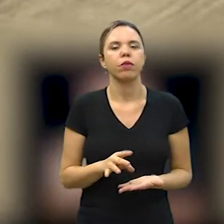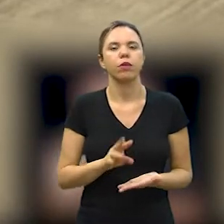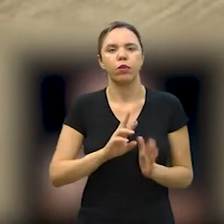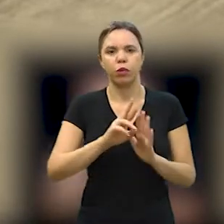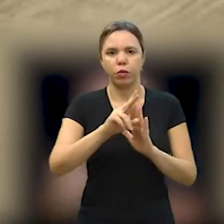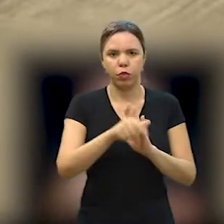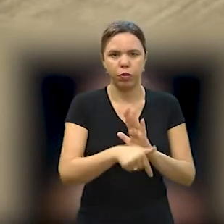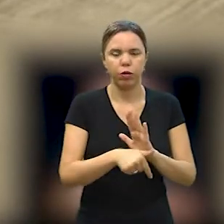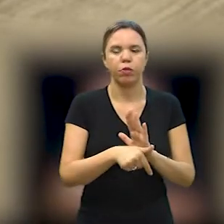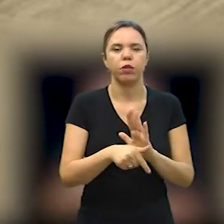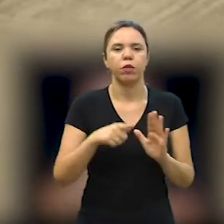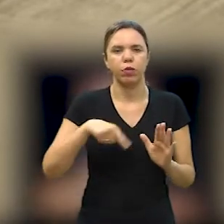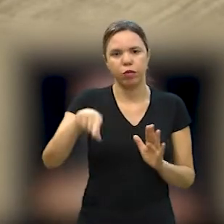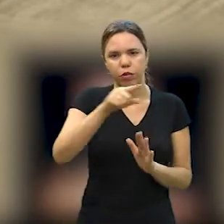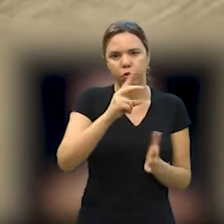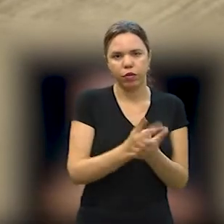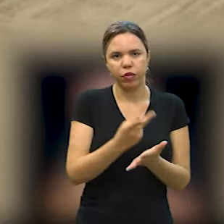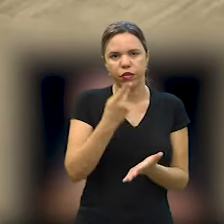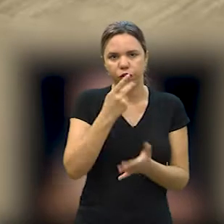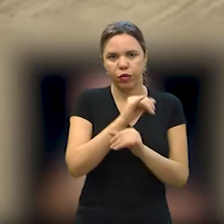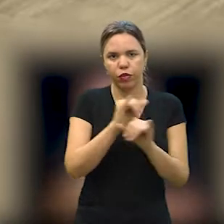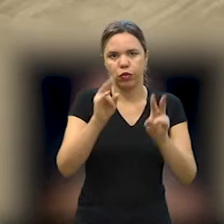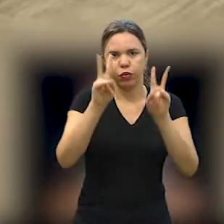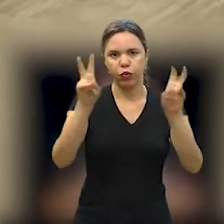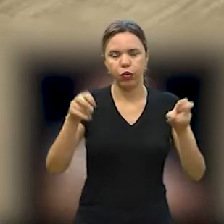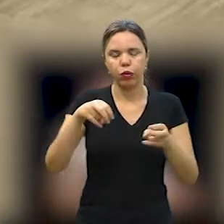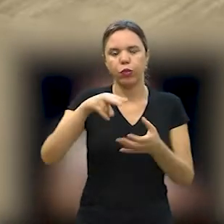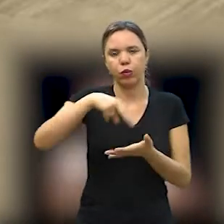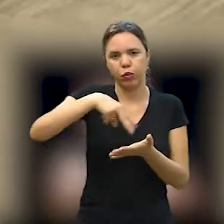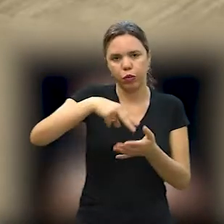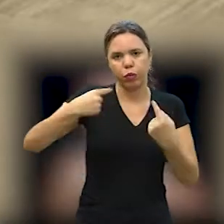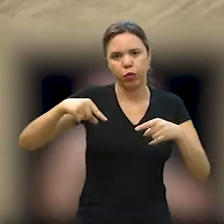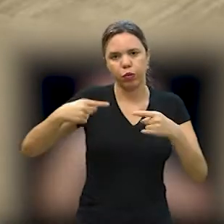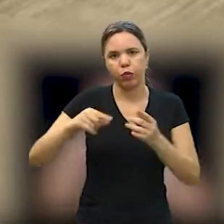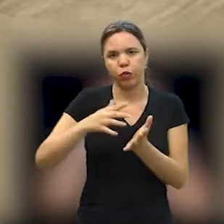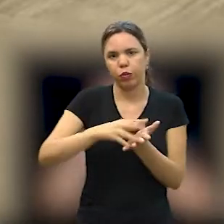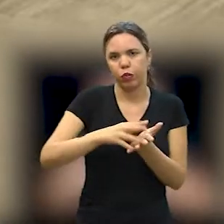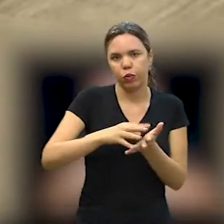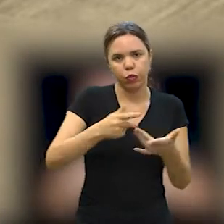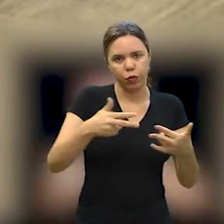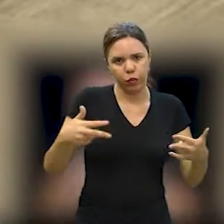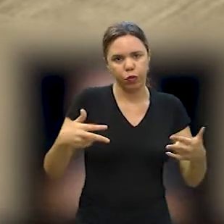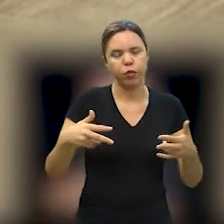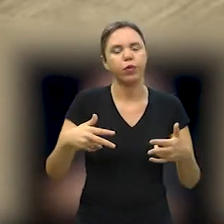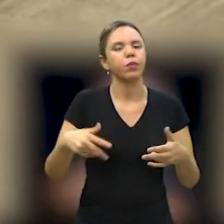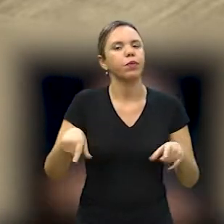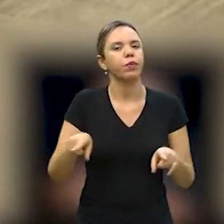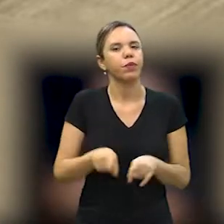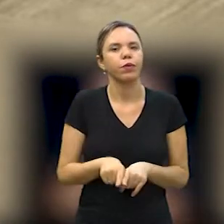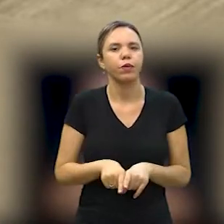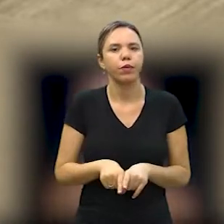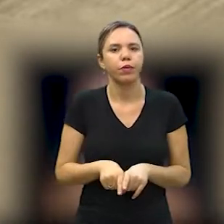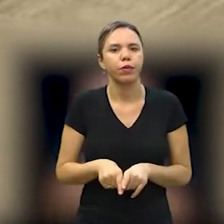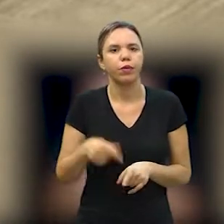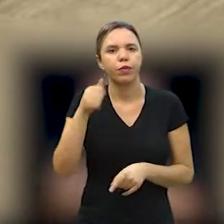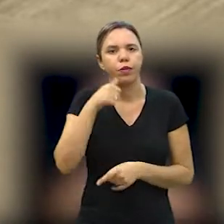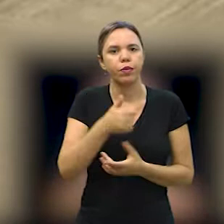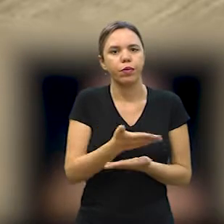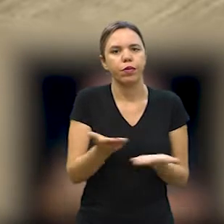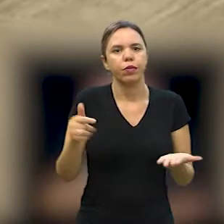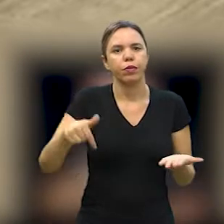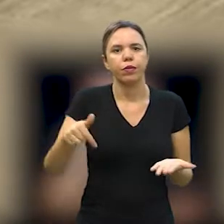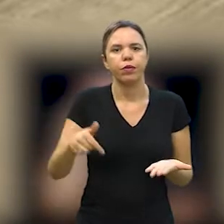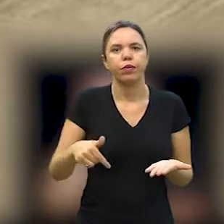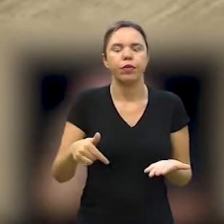pela pelas várias Faces que você meu já anunciou da música da dança do Samba enfim mas também